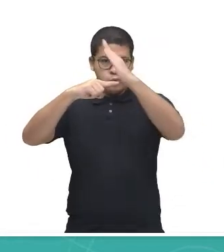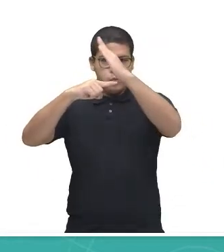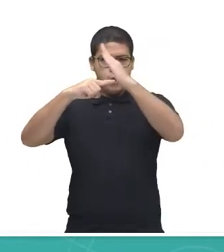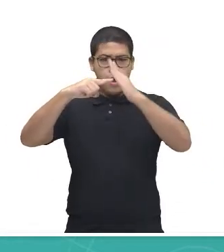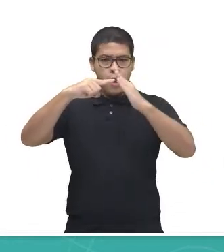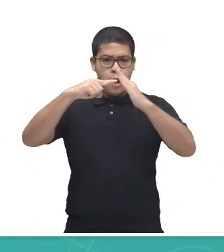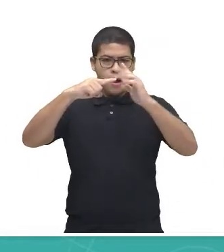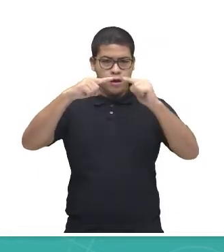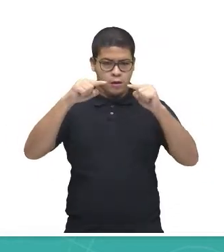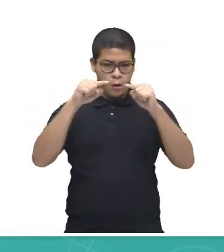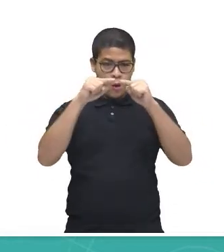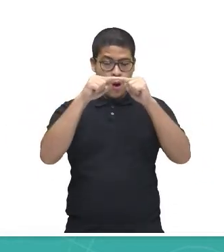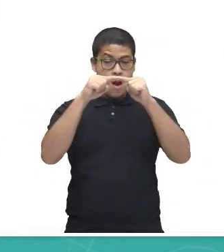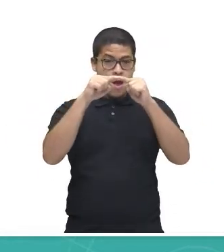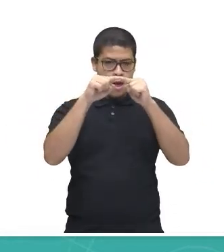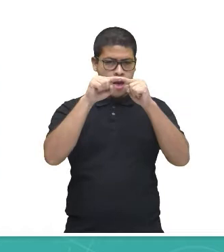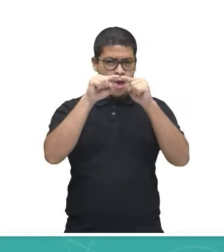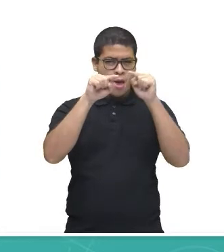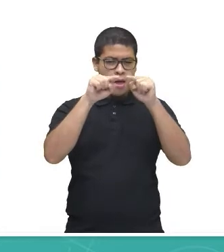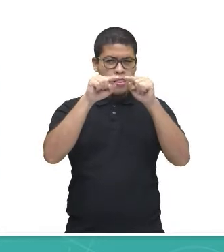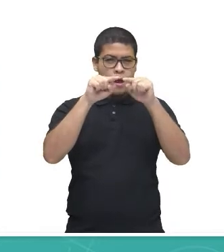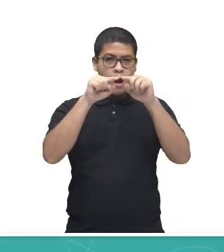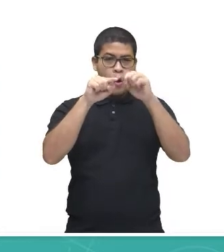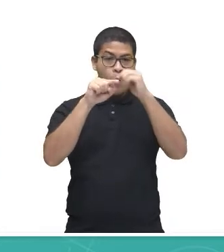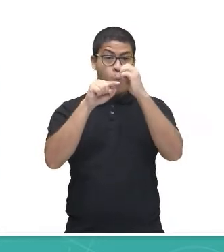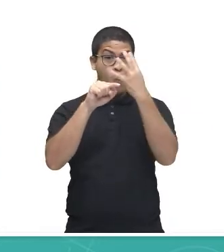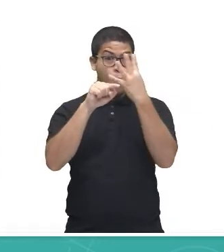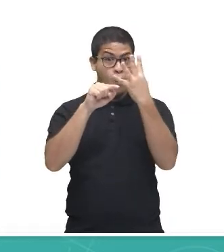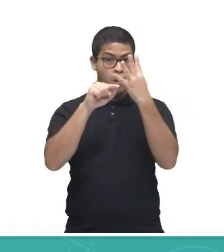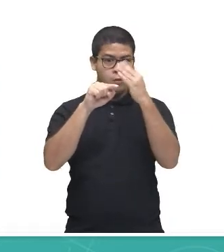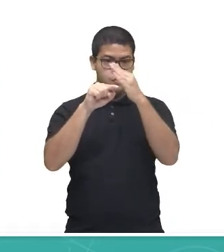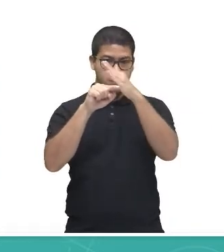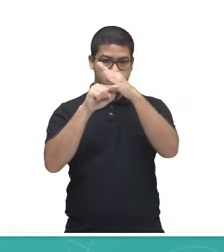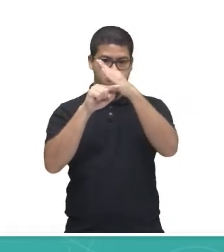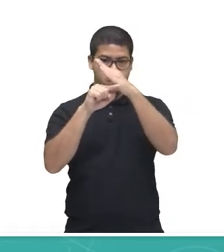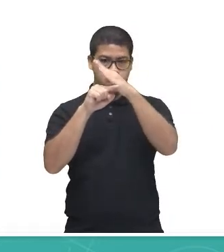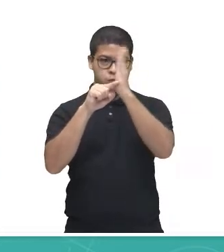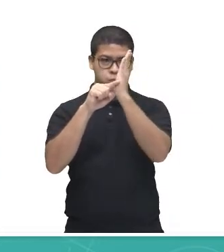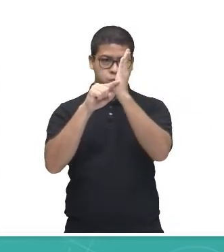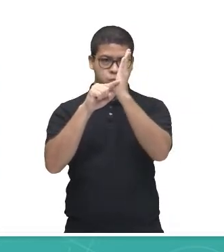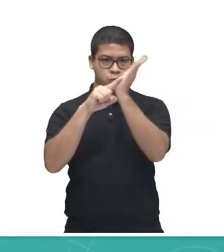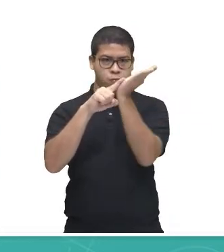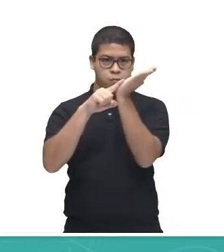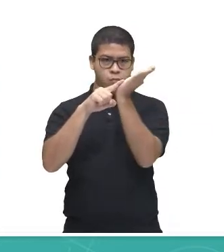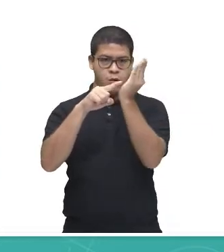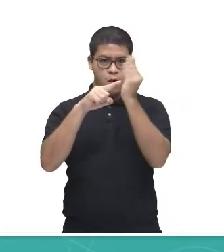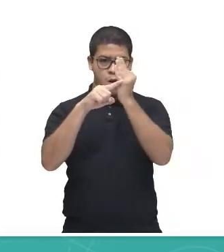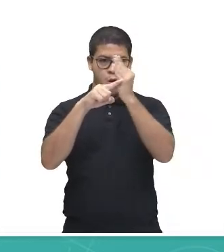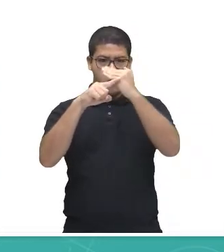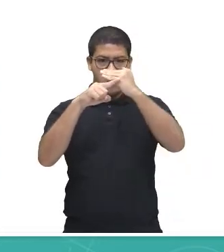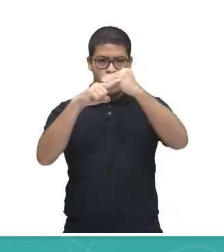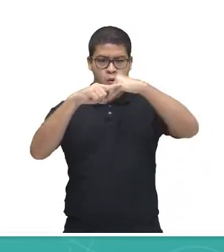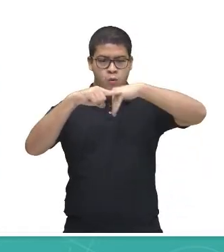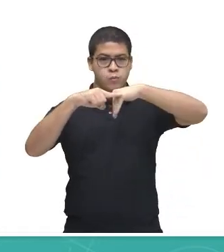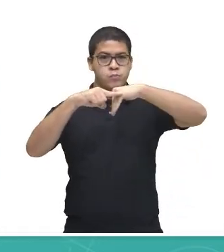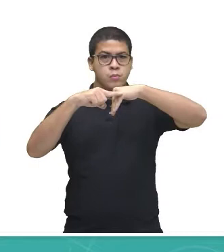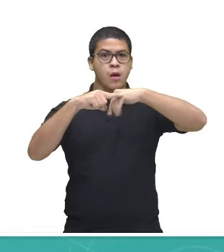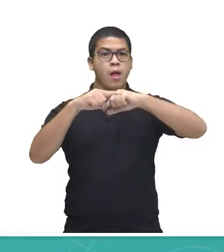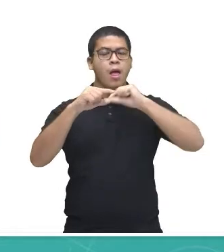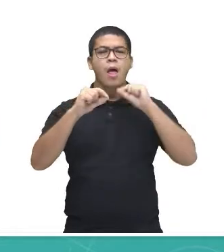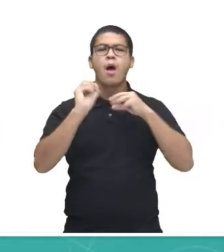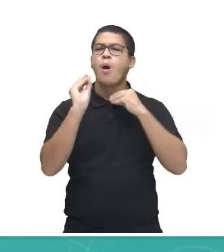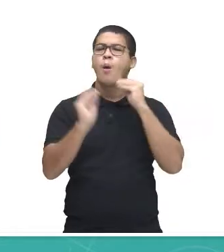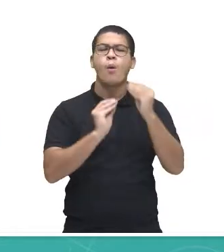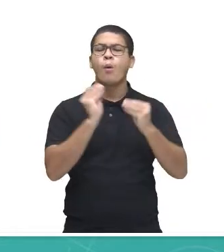o surgimento de quatro ângulos, sempre, tá? Então, se duas retas se cruzam, aparecem nessas